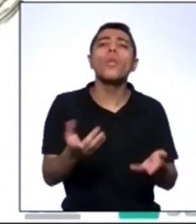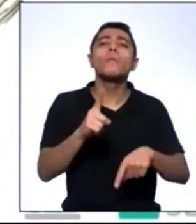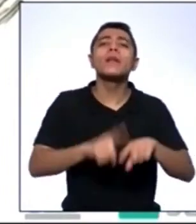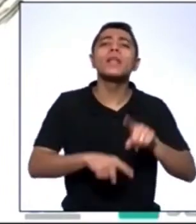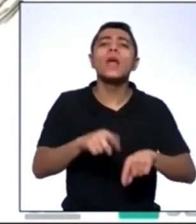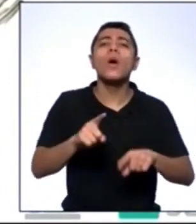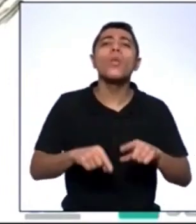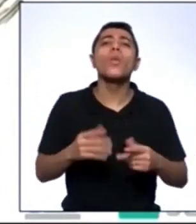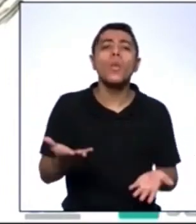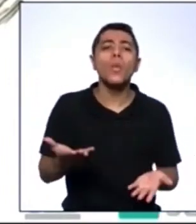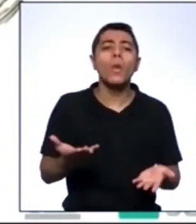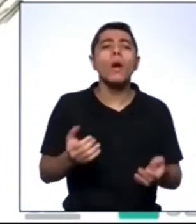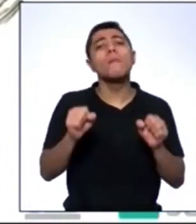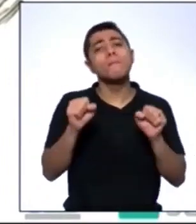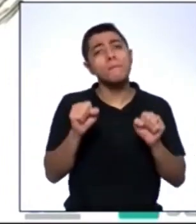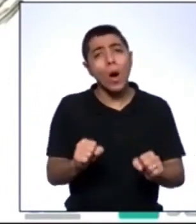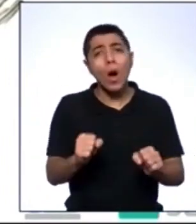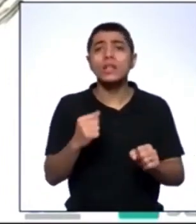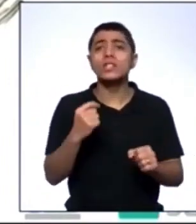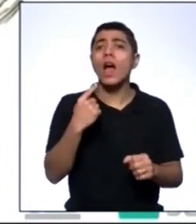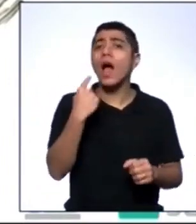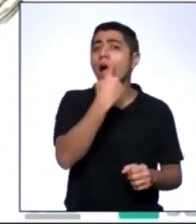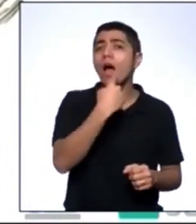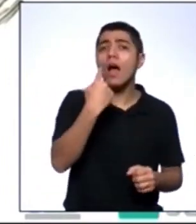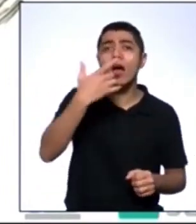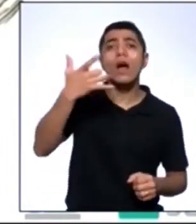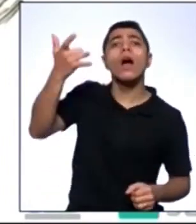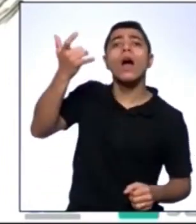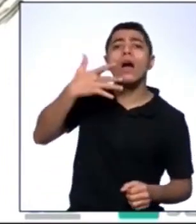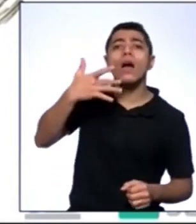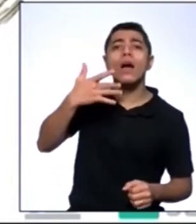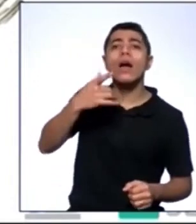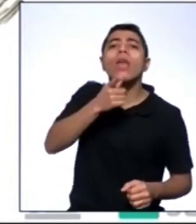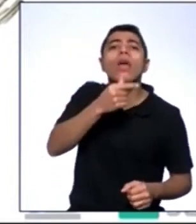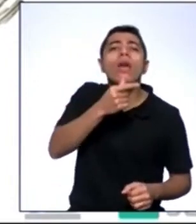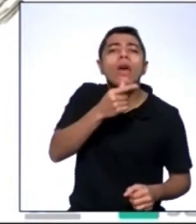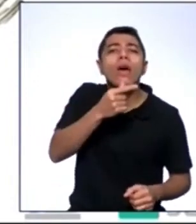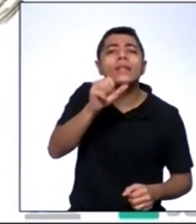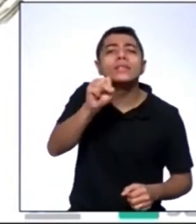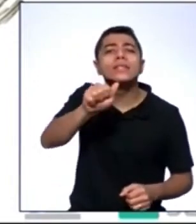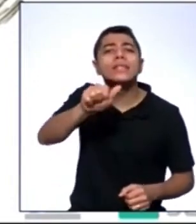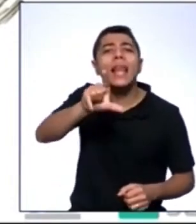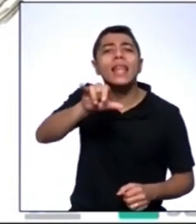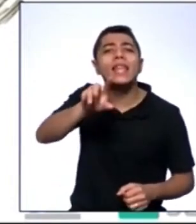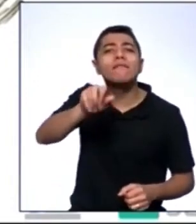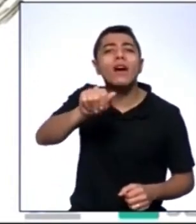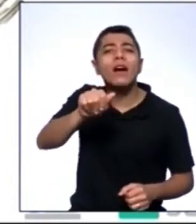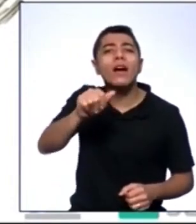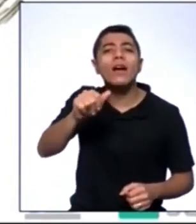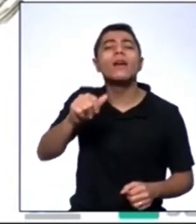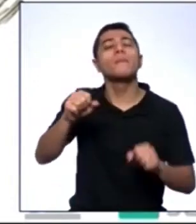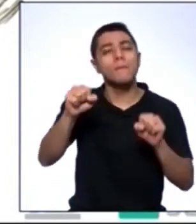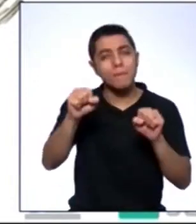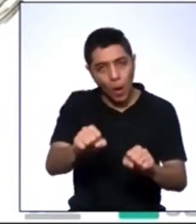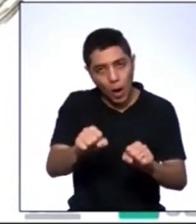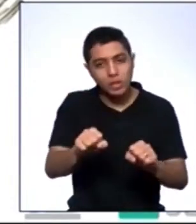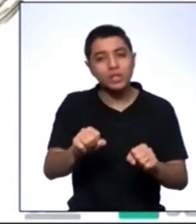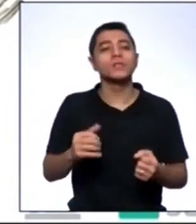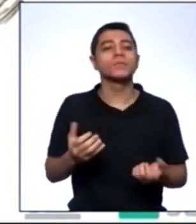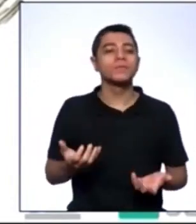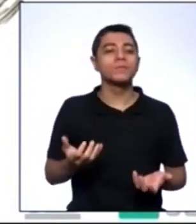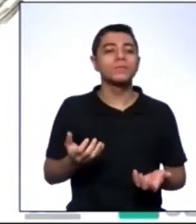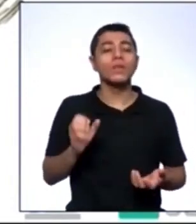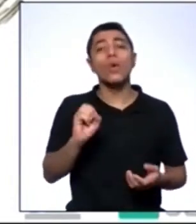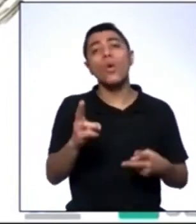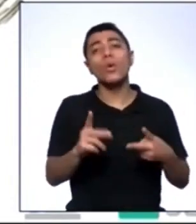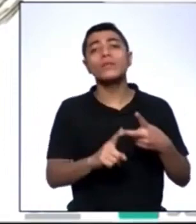situação. Ah lá, posso pegar da saliva, no caso de um teste de paternidade, né? Posso pegar do sangue. Ô, irmão, olha uma pegadinha